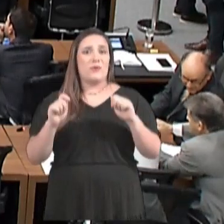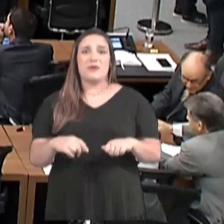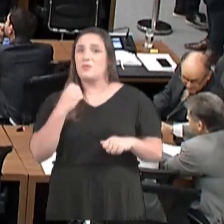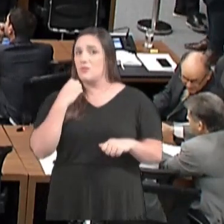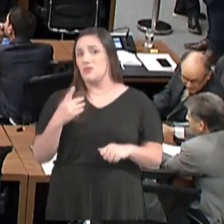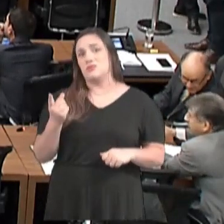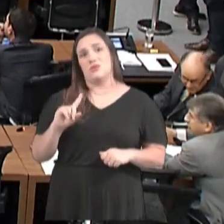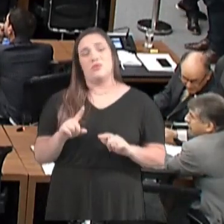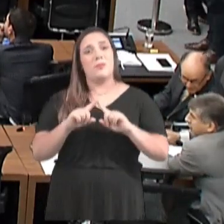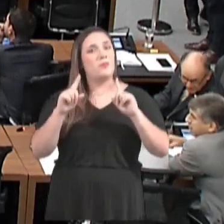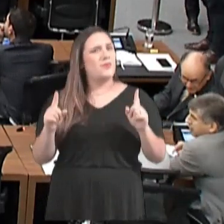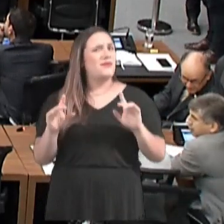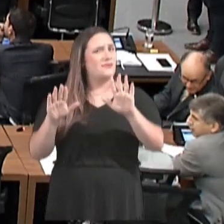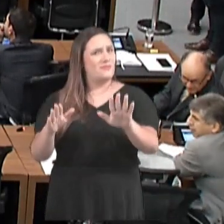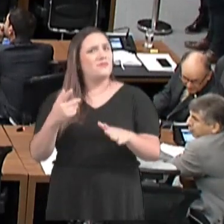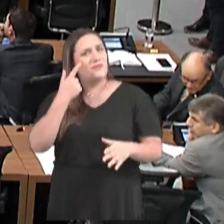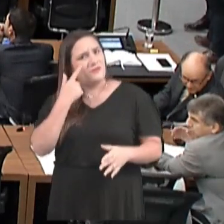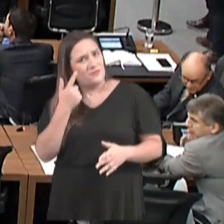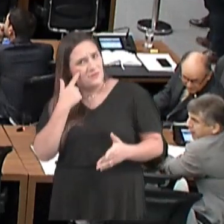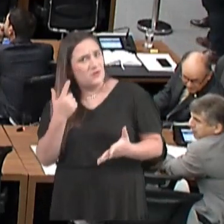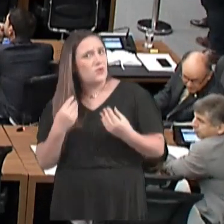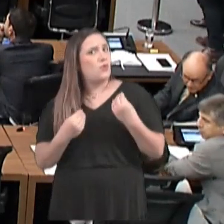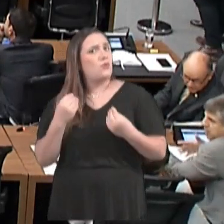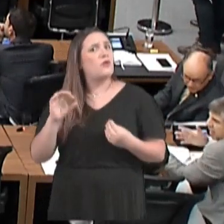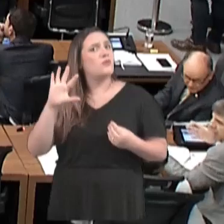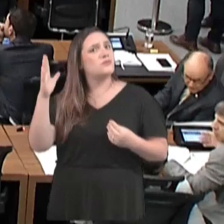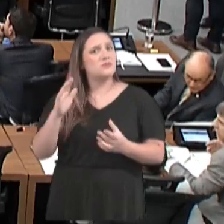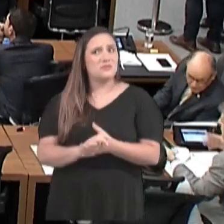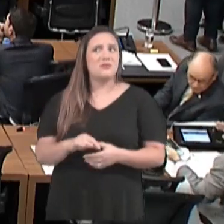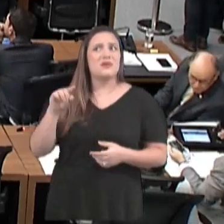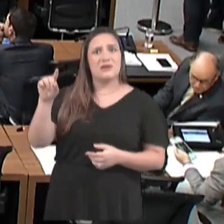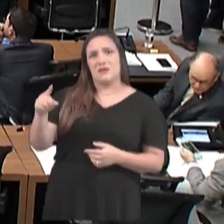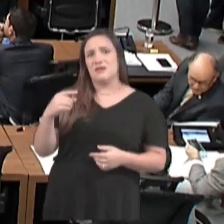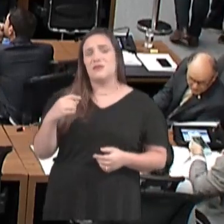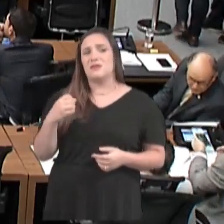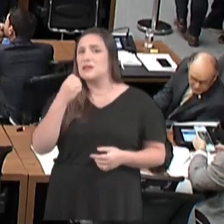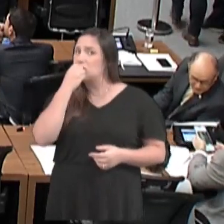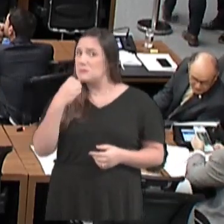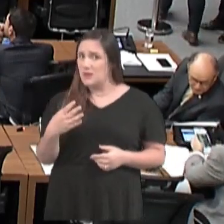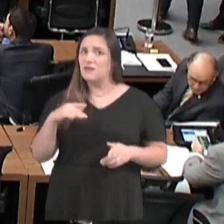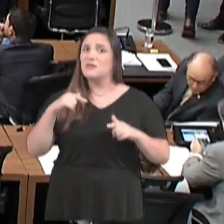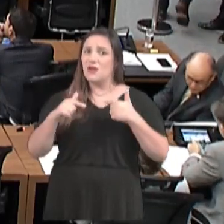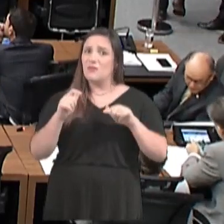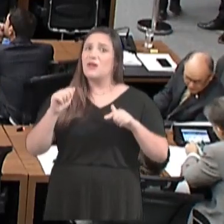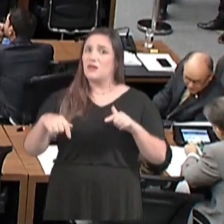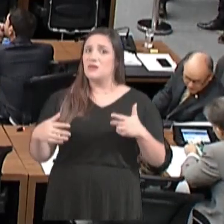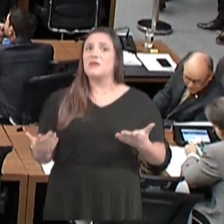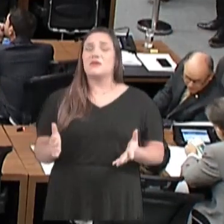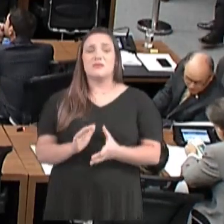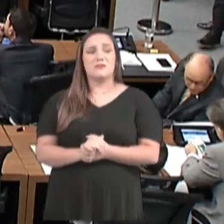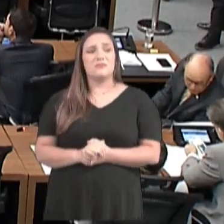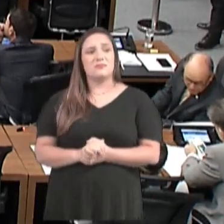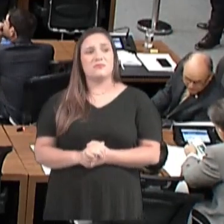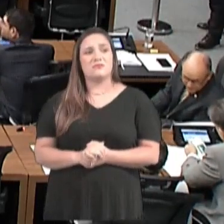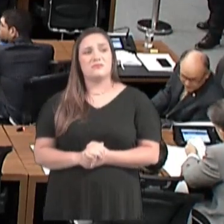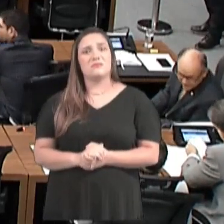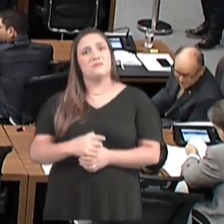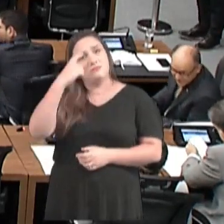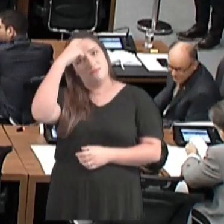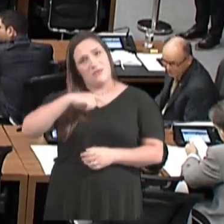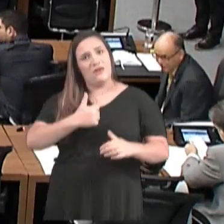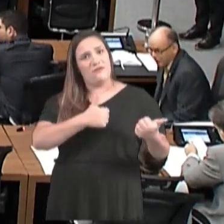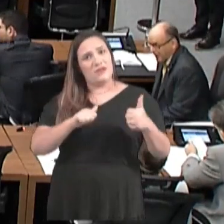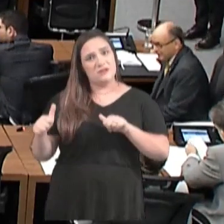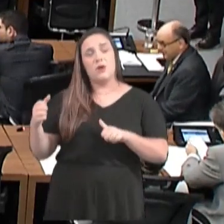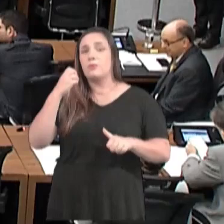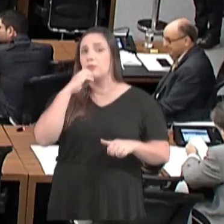qualificação. Mas veja só como são as coisas. Ele foi tão bem na função, ele foi tão bem